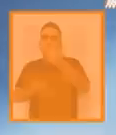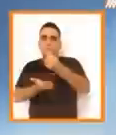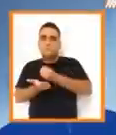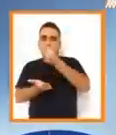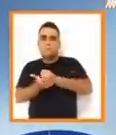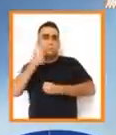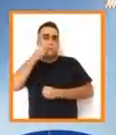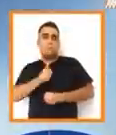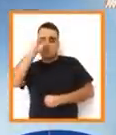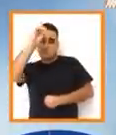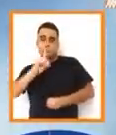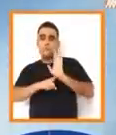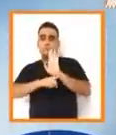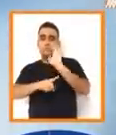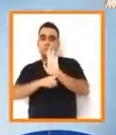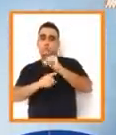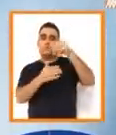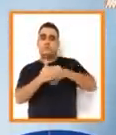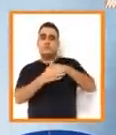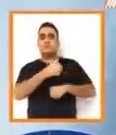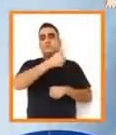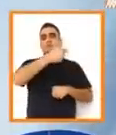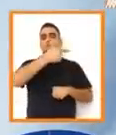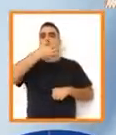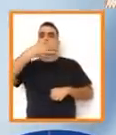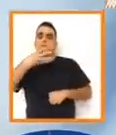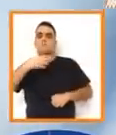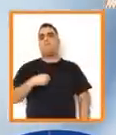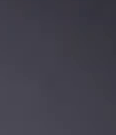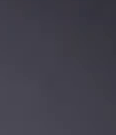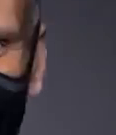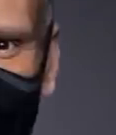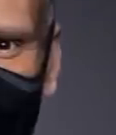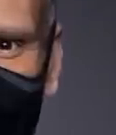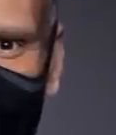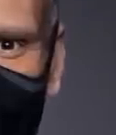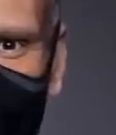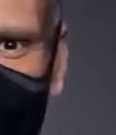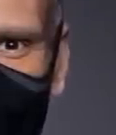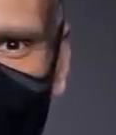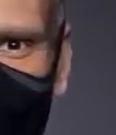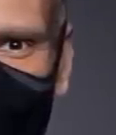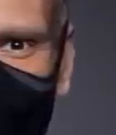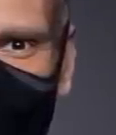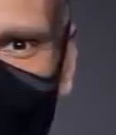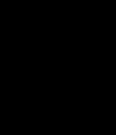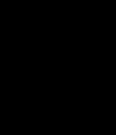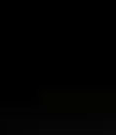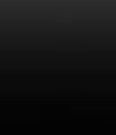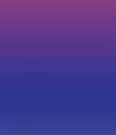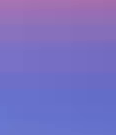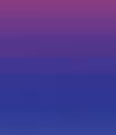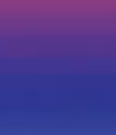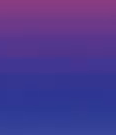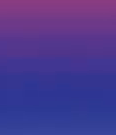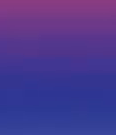77. Pela luta da mulher e apoio aos cidadãos com necessidades especiais. Letícia Oliveira, 90-124. Vereadores, com Bruno Covas prefeito, 45.